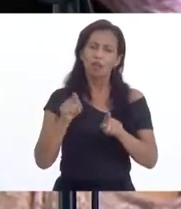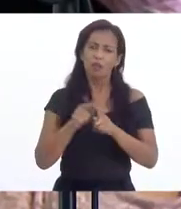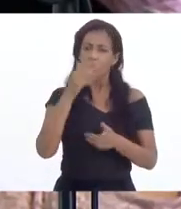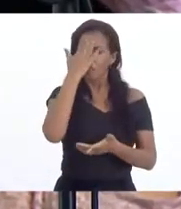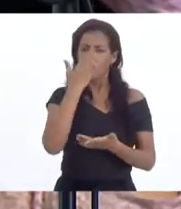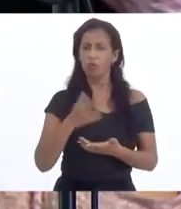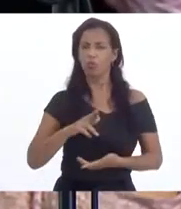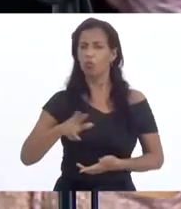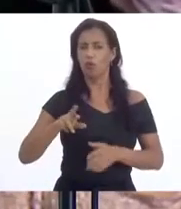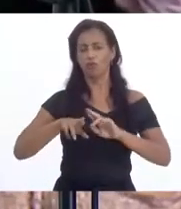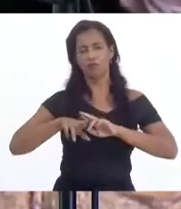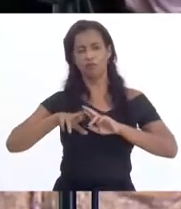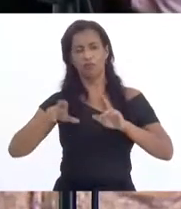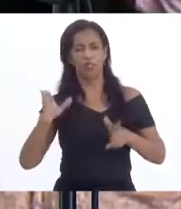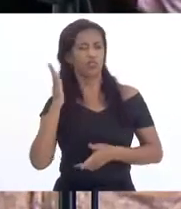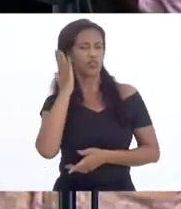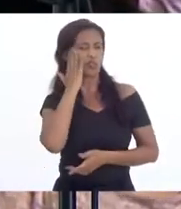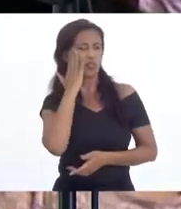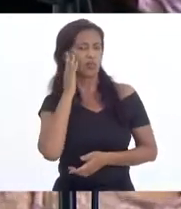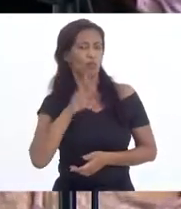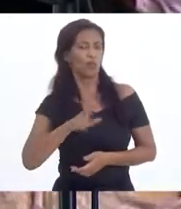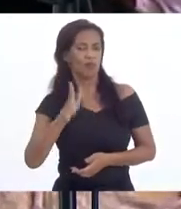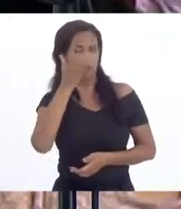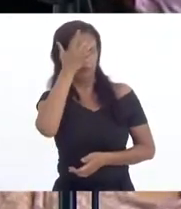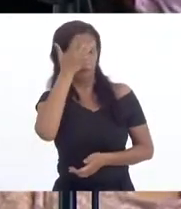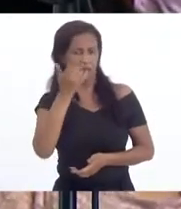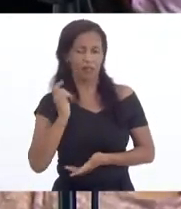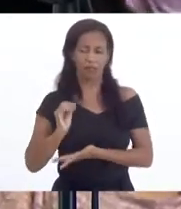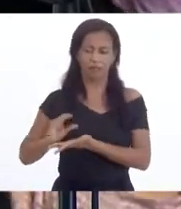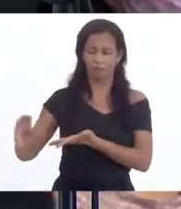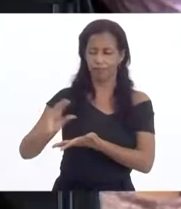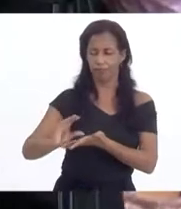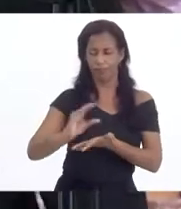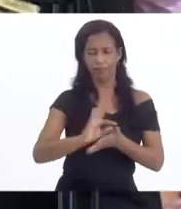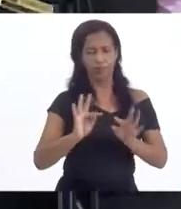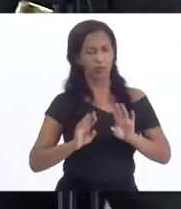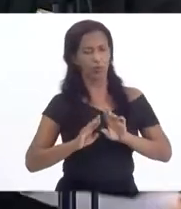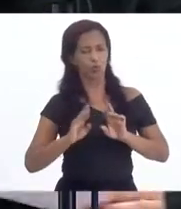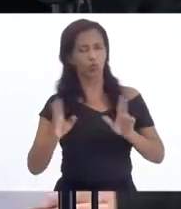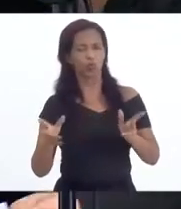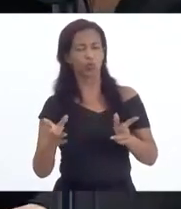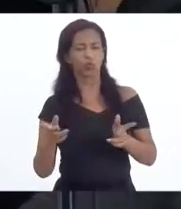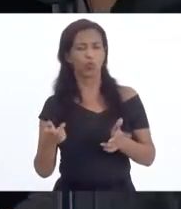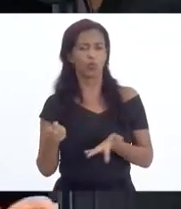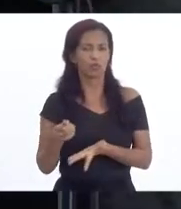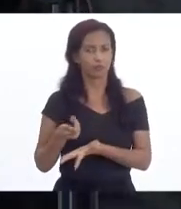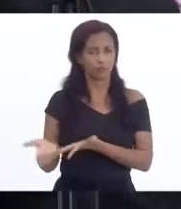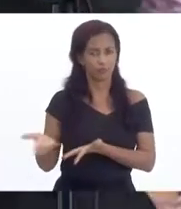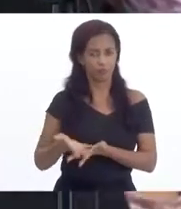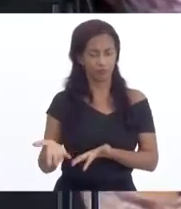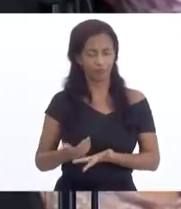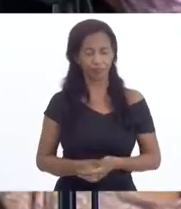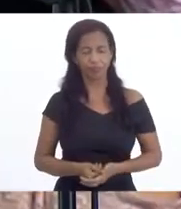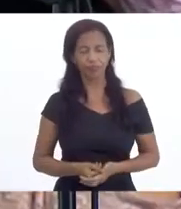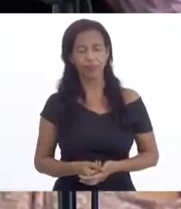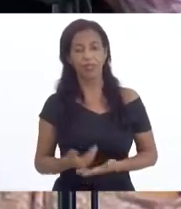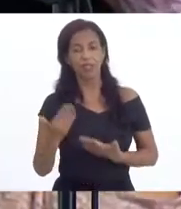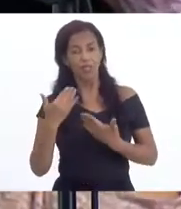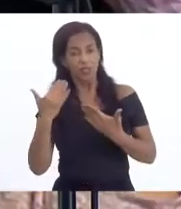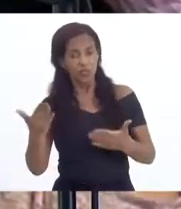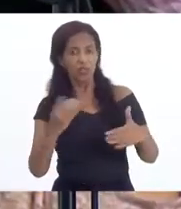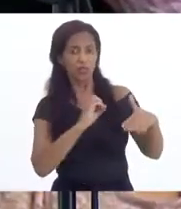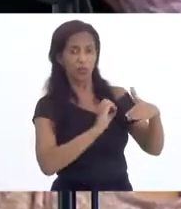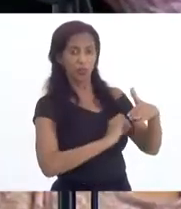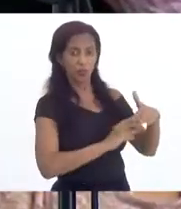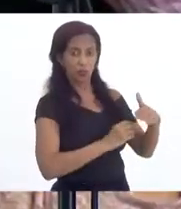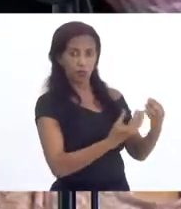municípios, a gente sabe que não é fácil custear todas as despesas que a gente tem. E, diante disso, o fundo vem